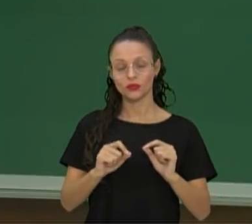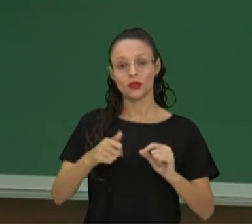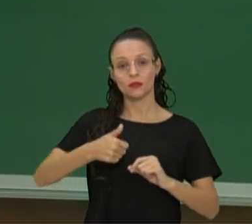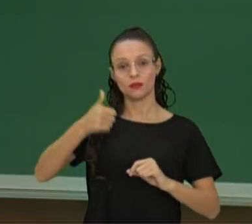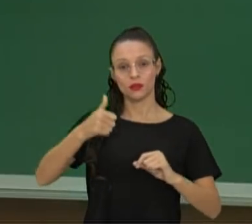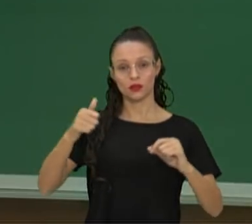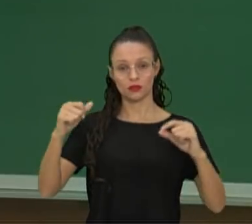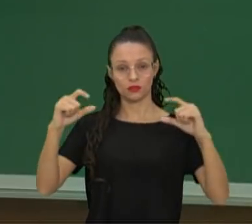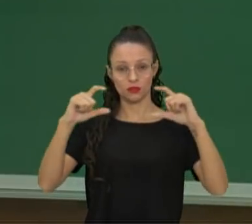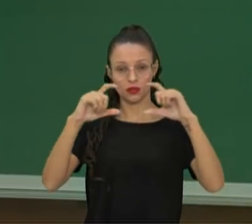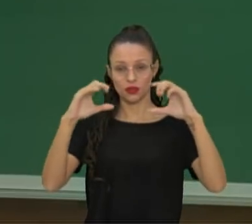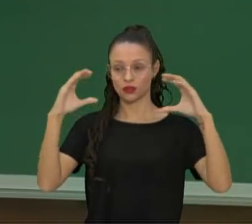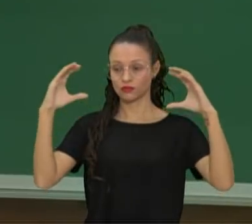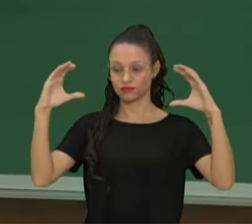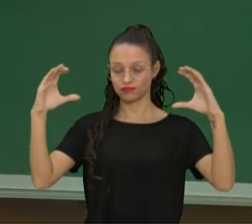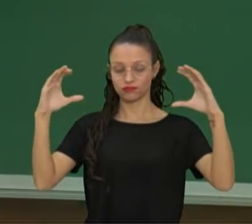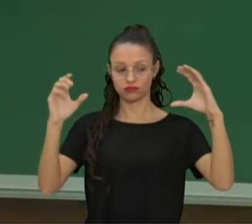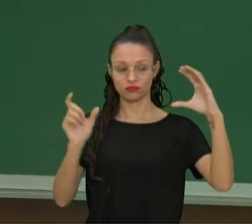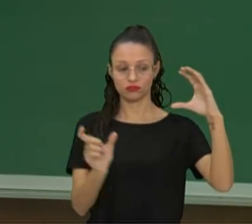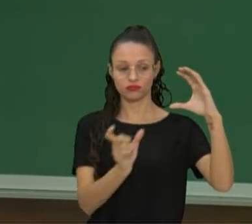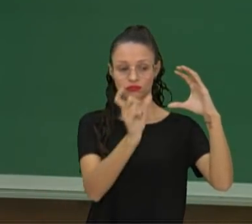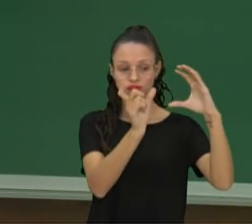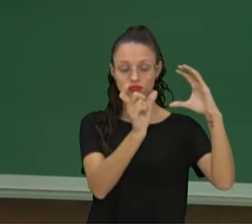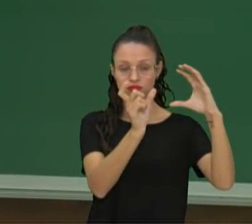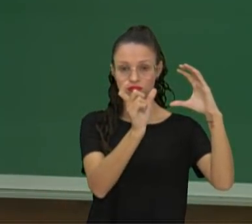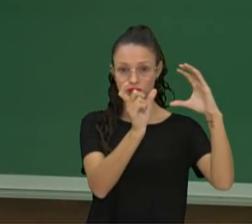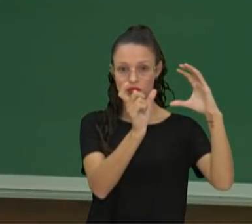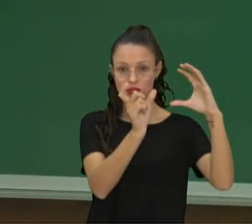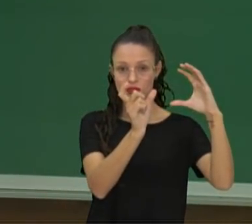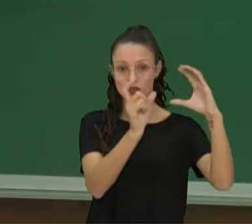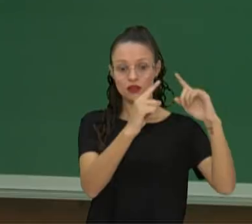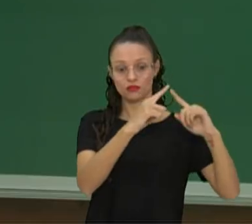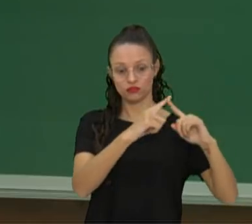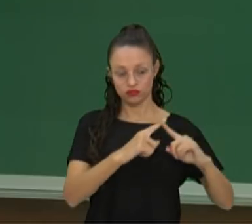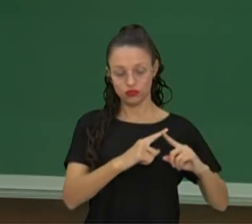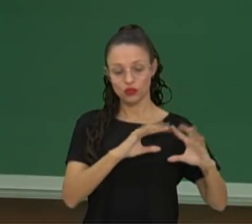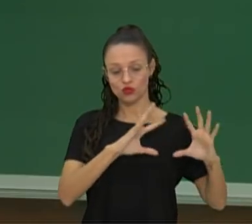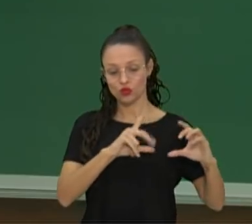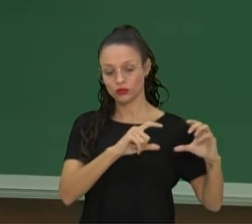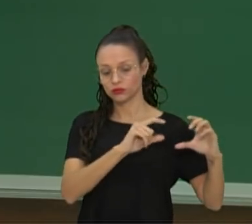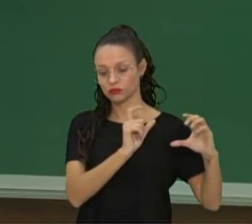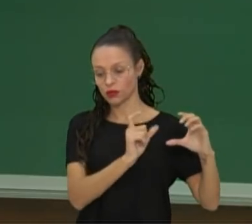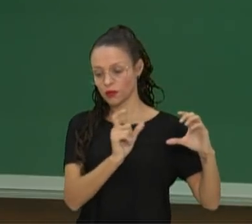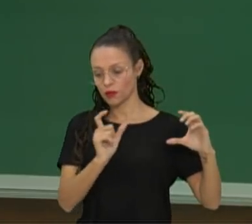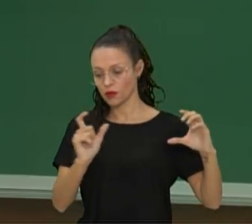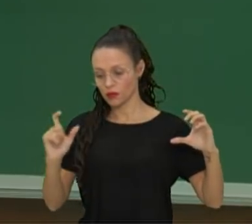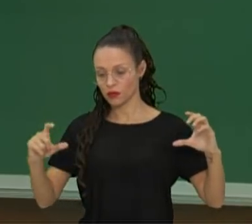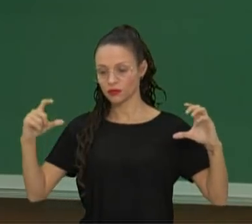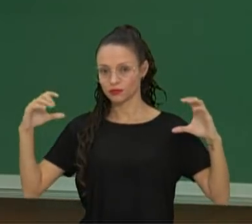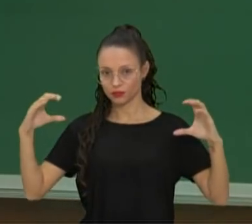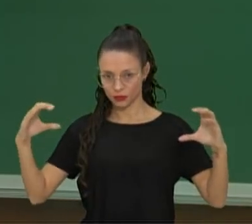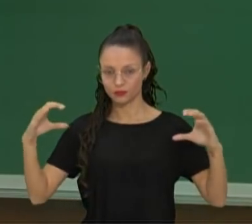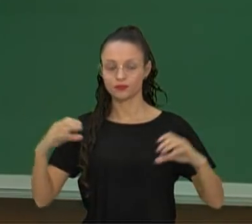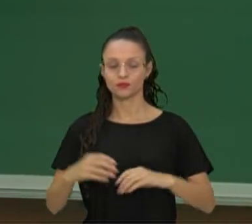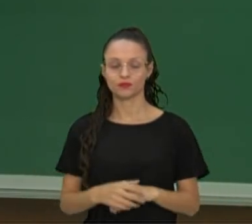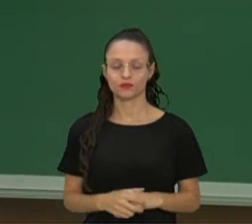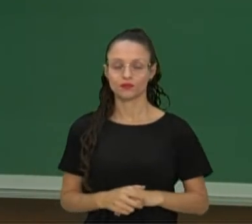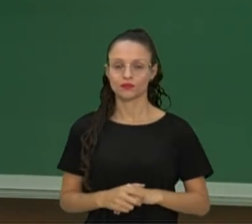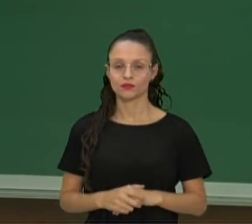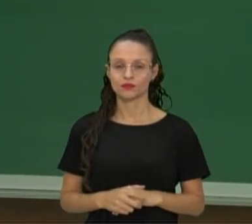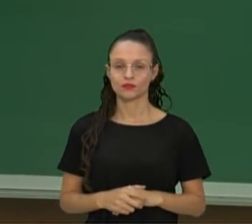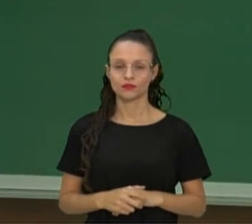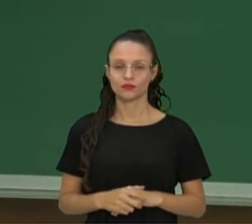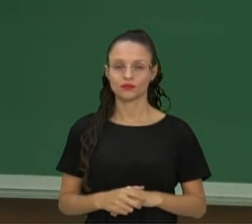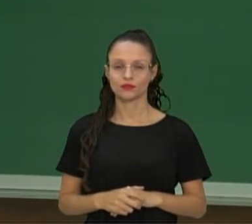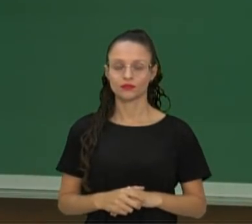primeiro polinômio por todos os termos do outro polinômio, certo? E reduzir os termos semelhantes se aparecerem, tá?